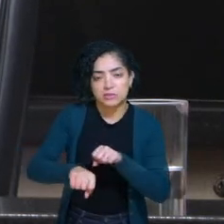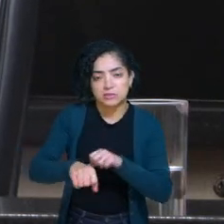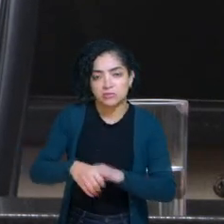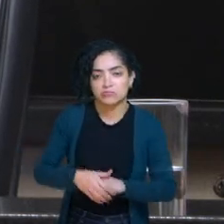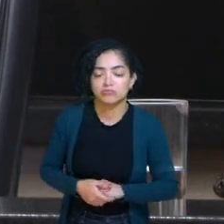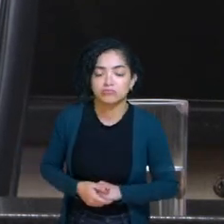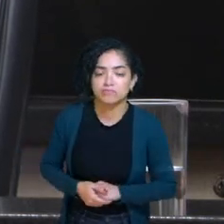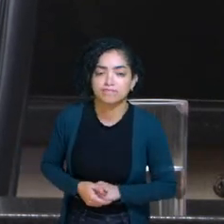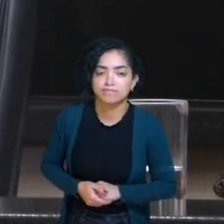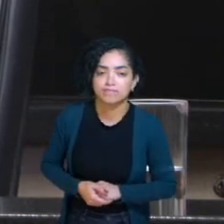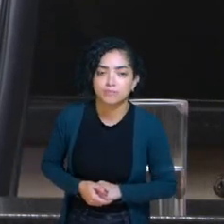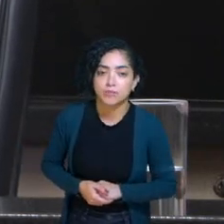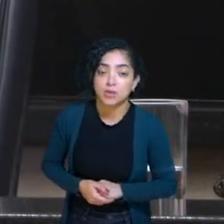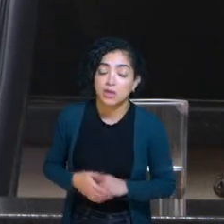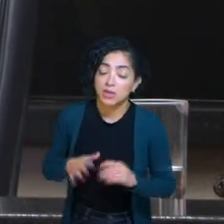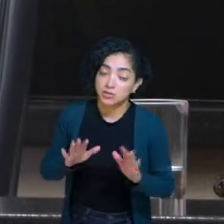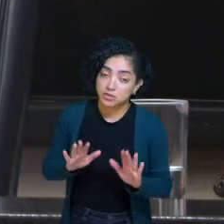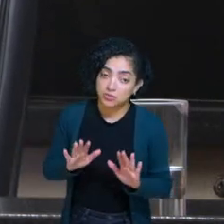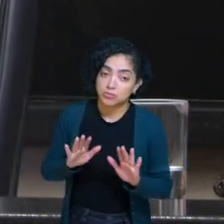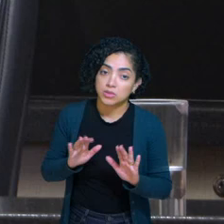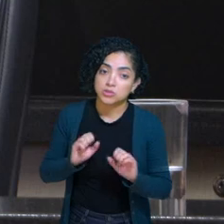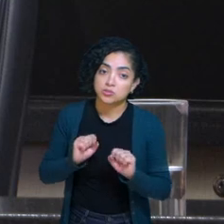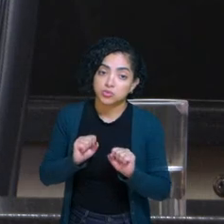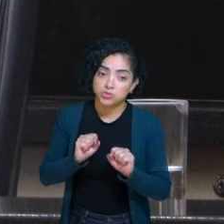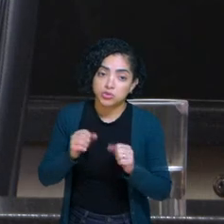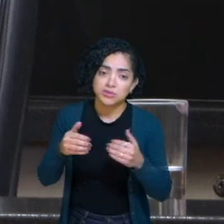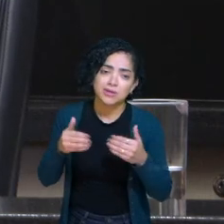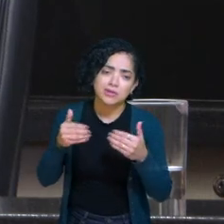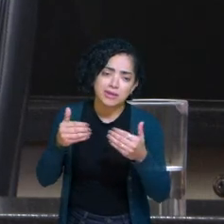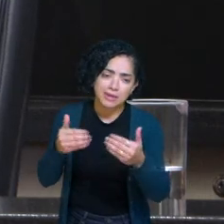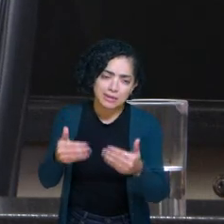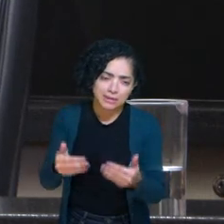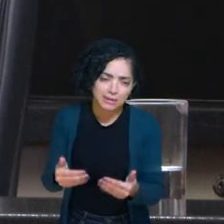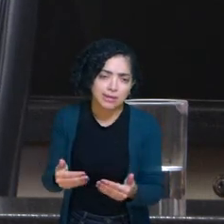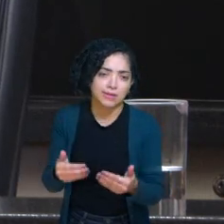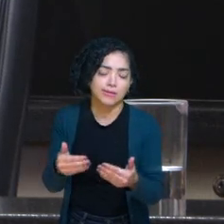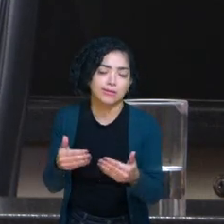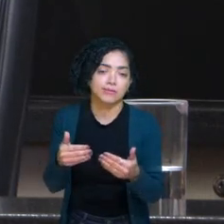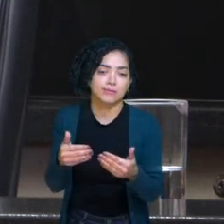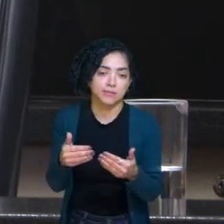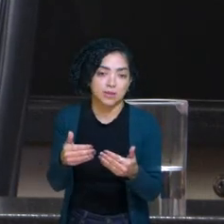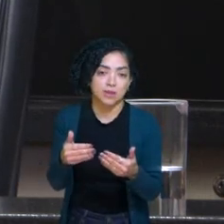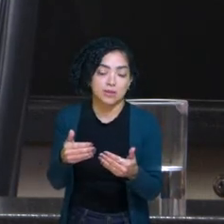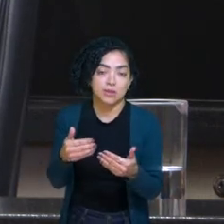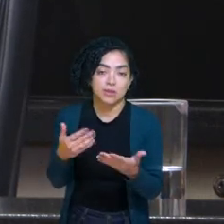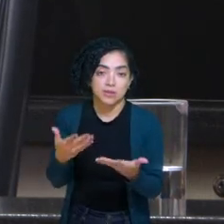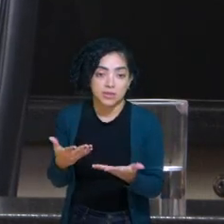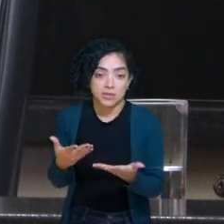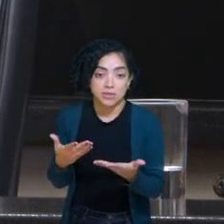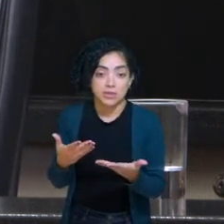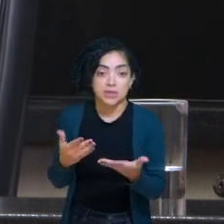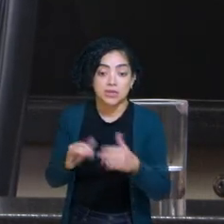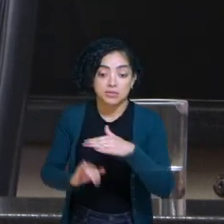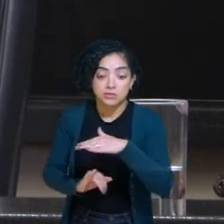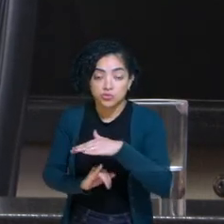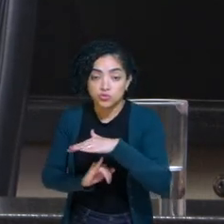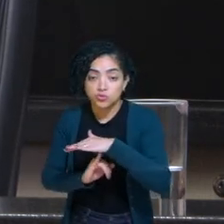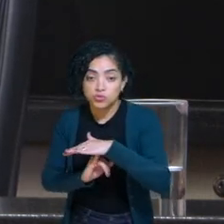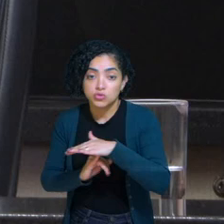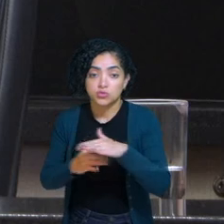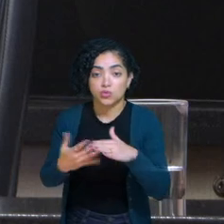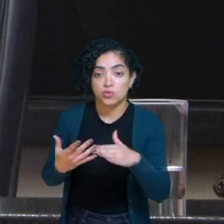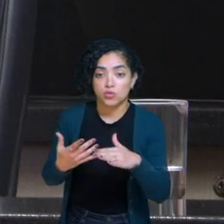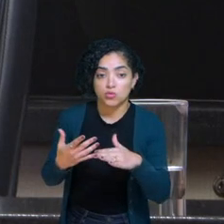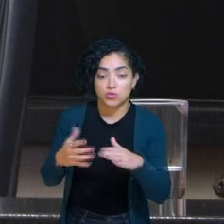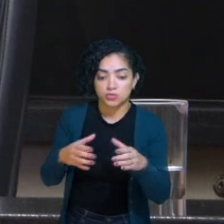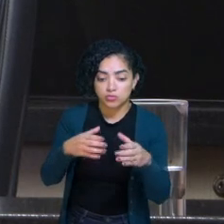instrumentalista eu acho que nós podemos ir muito ali Além disso efop As instituições públicas né aqui de